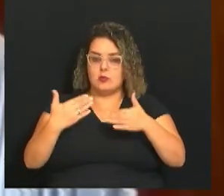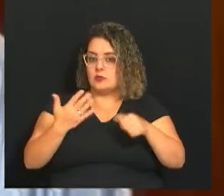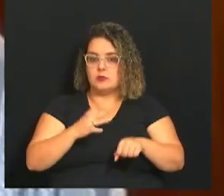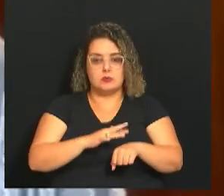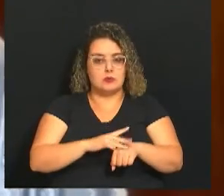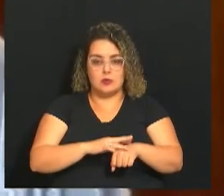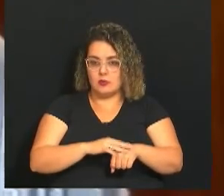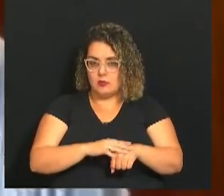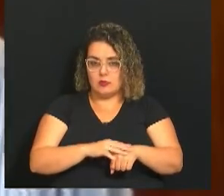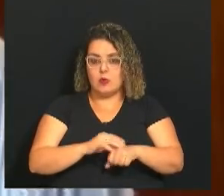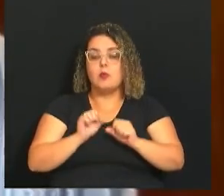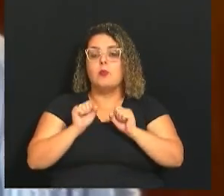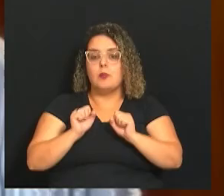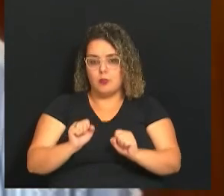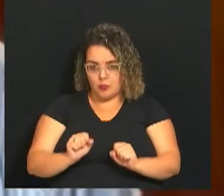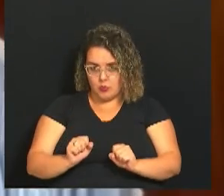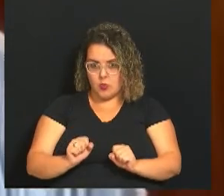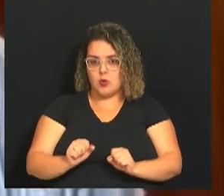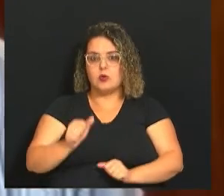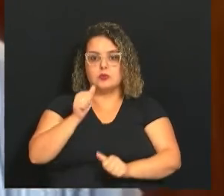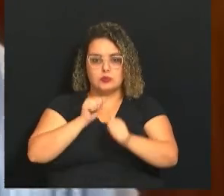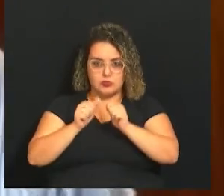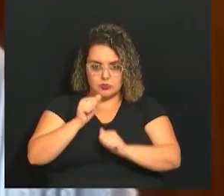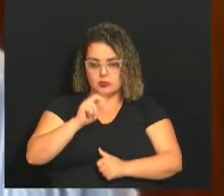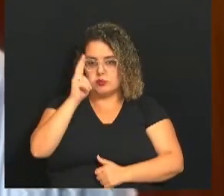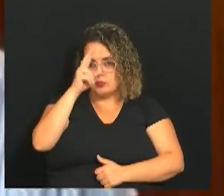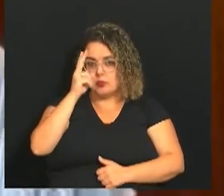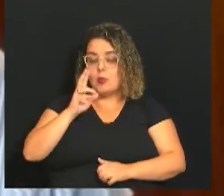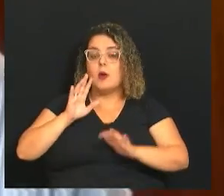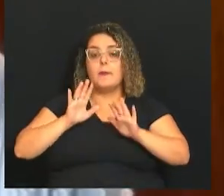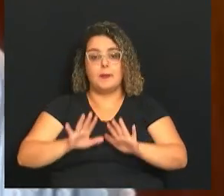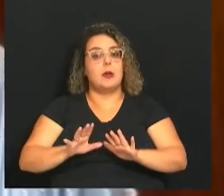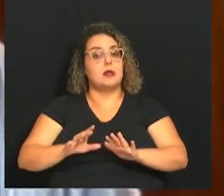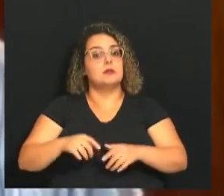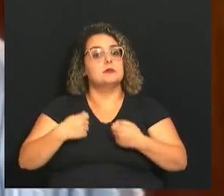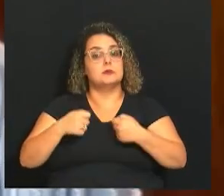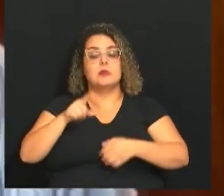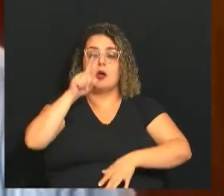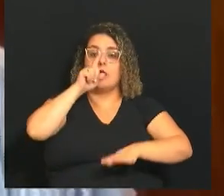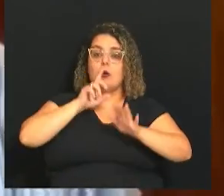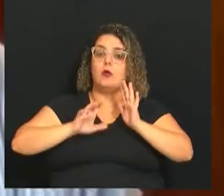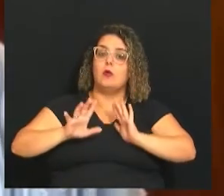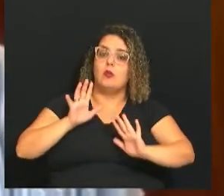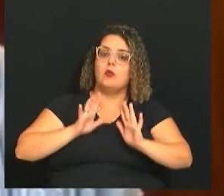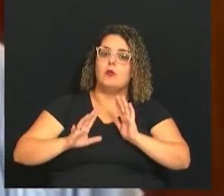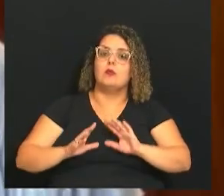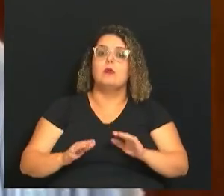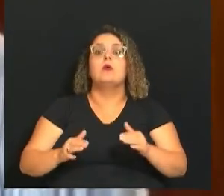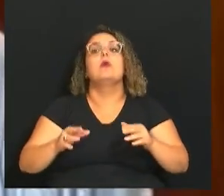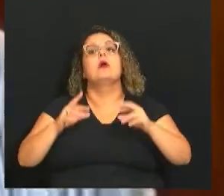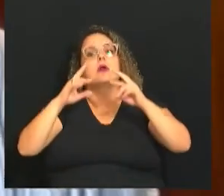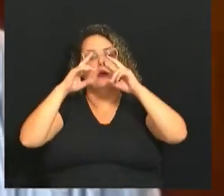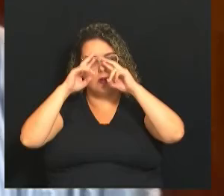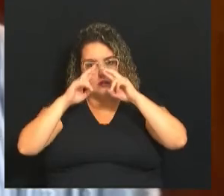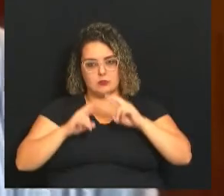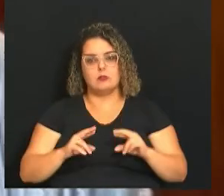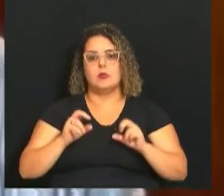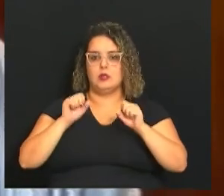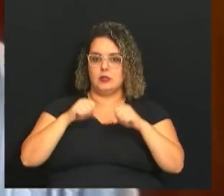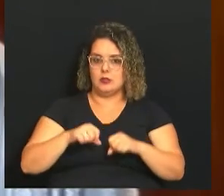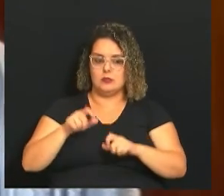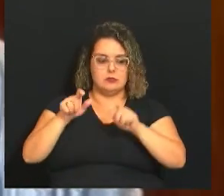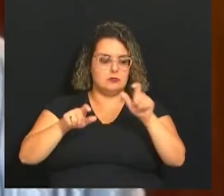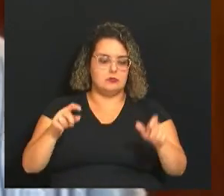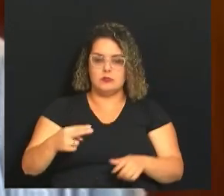seja, pode consumir a bebida alcoólica. Nós só temos que tomar cuidado e respeitar, sim, aqueles que não